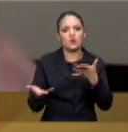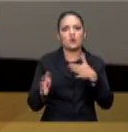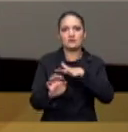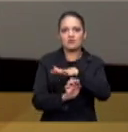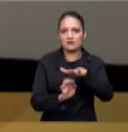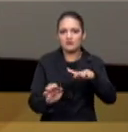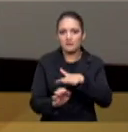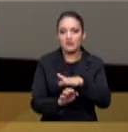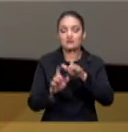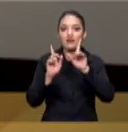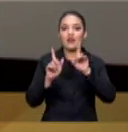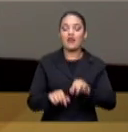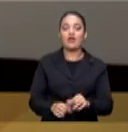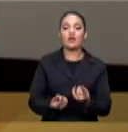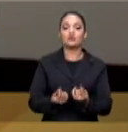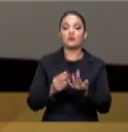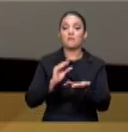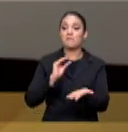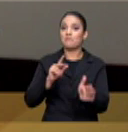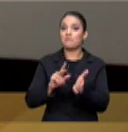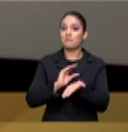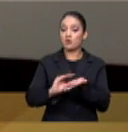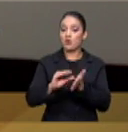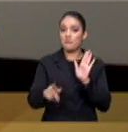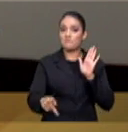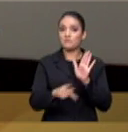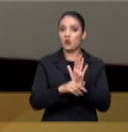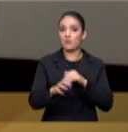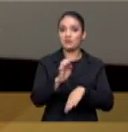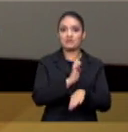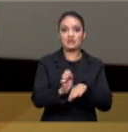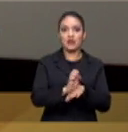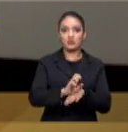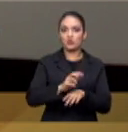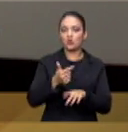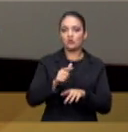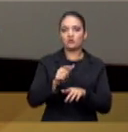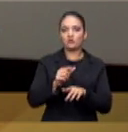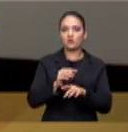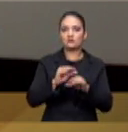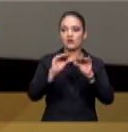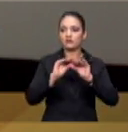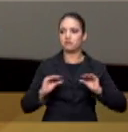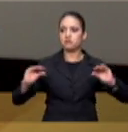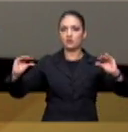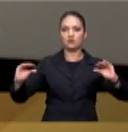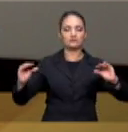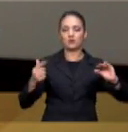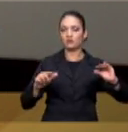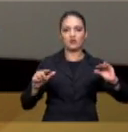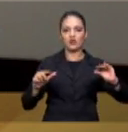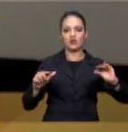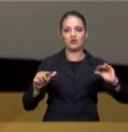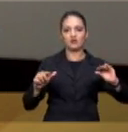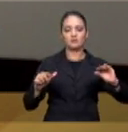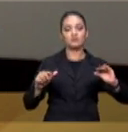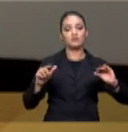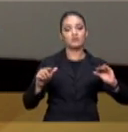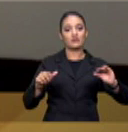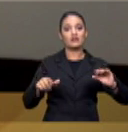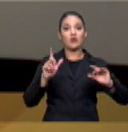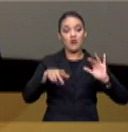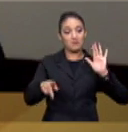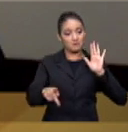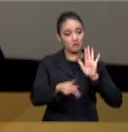são de titularidade do Estado. Então não há repartição. Aqui, na verdade, vai ser distribuído pela União. Pertence